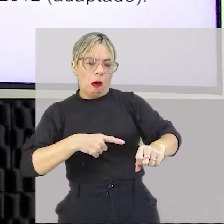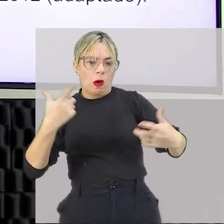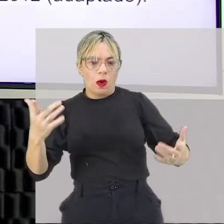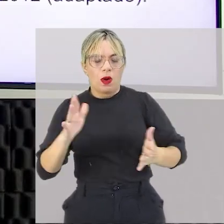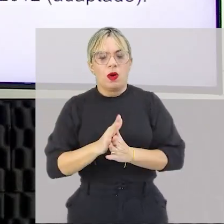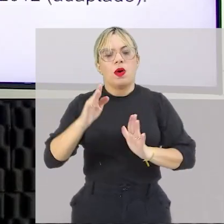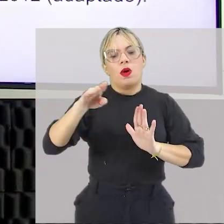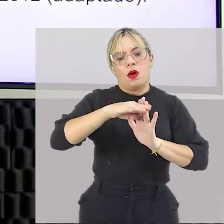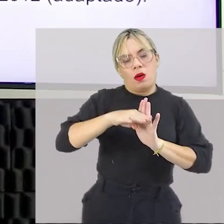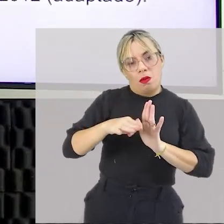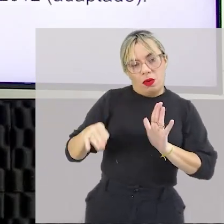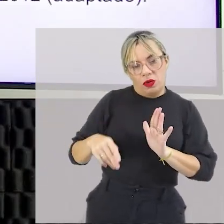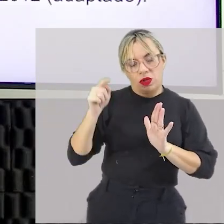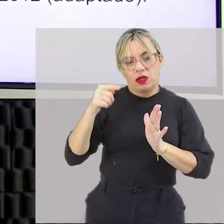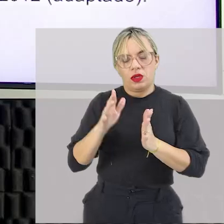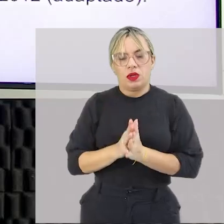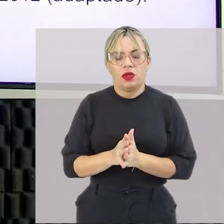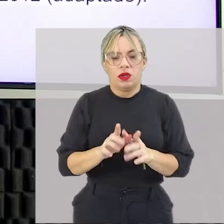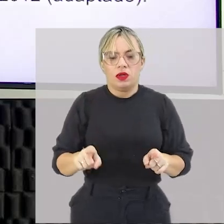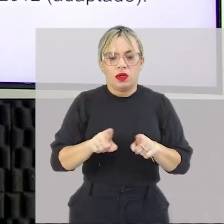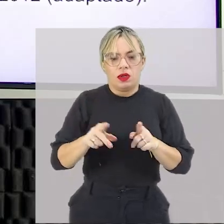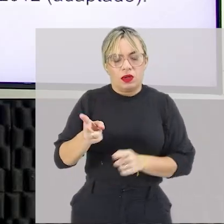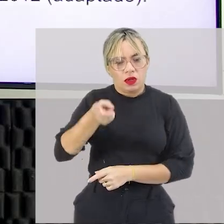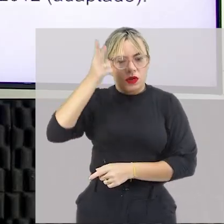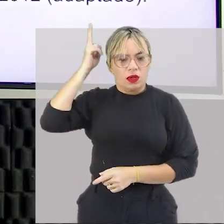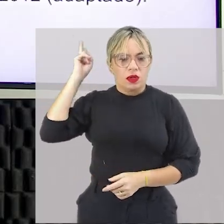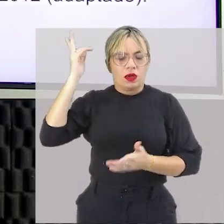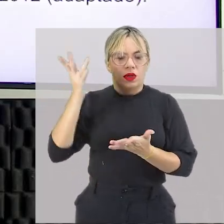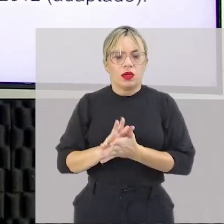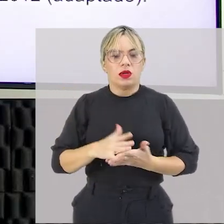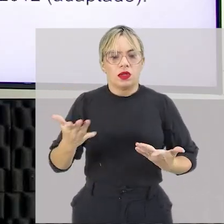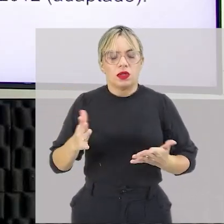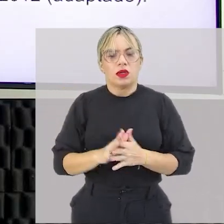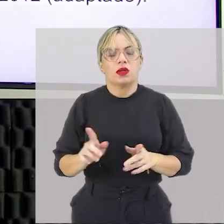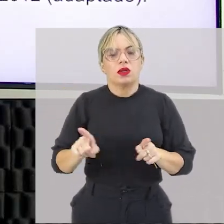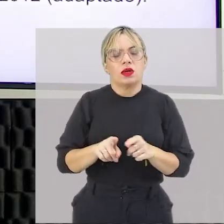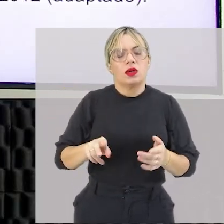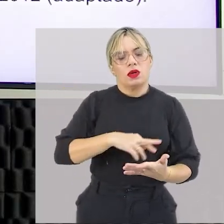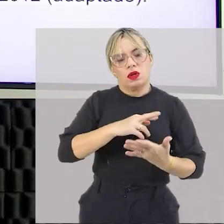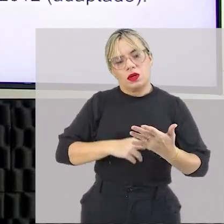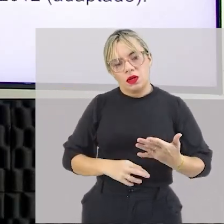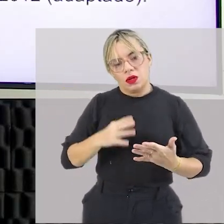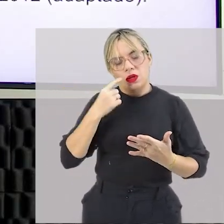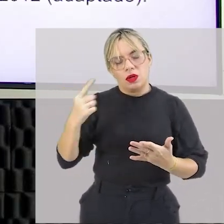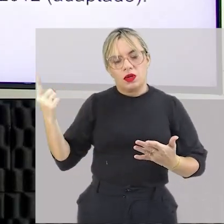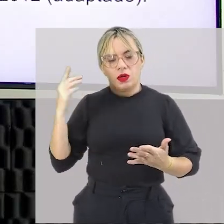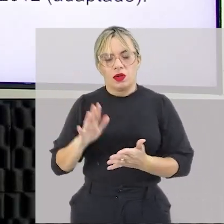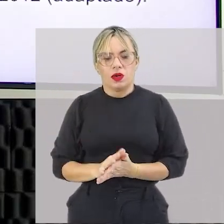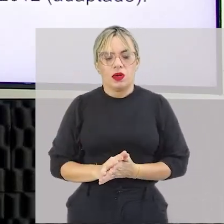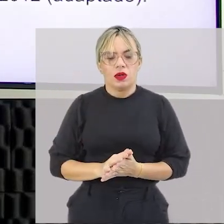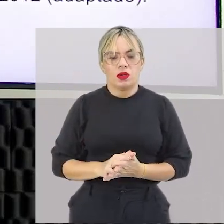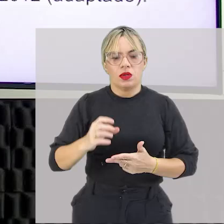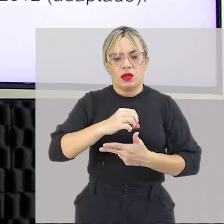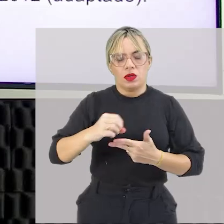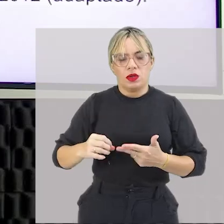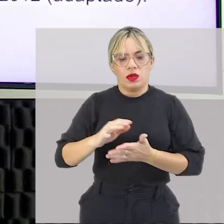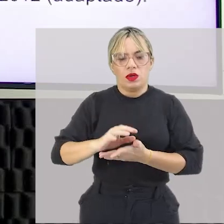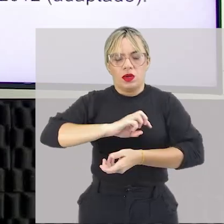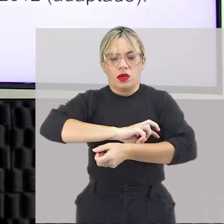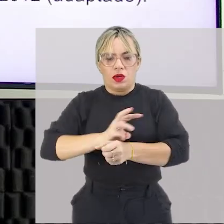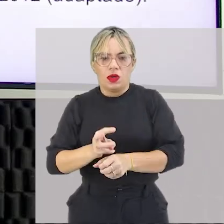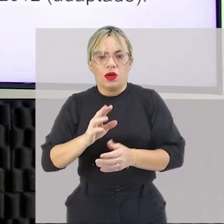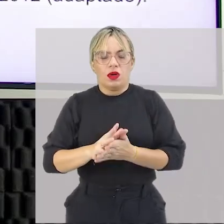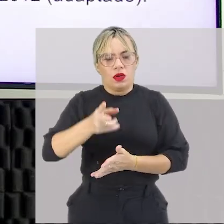nas provas do vestibular, até mesmo na redação algumas vezes, tá? Então tanto a Enem quanto o EMA e outros vestibulares aí pelo